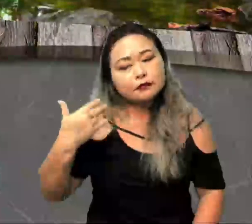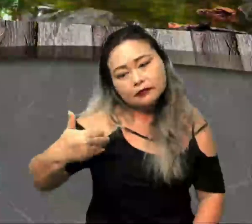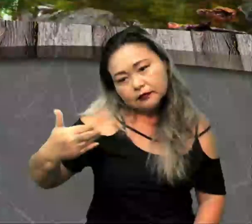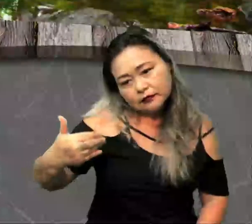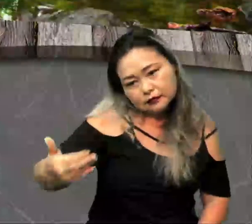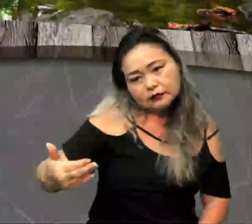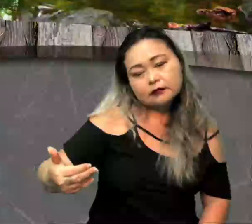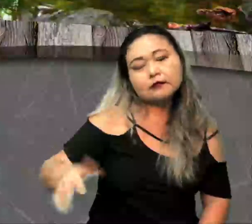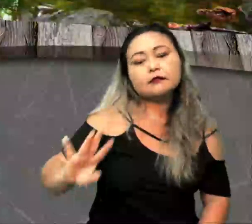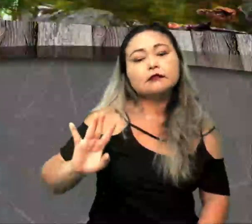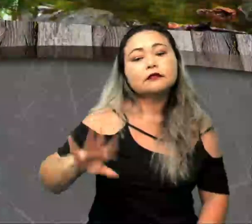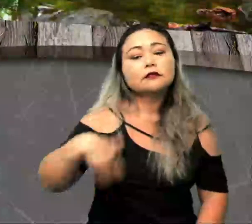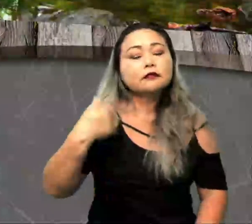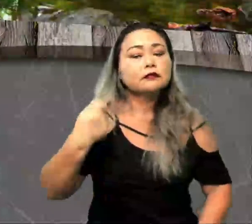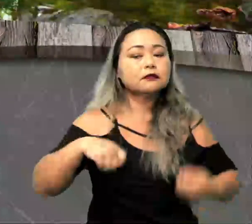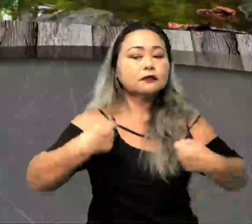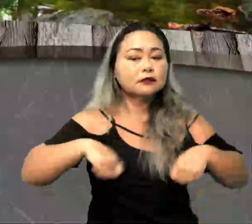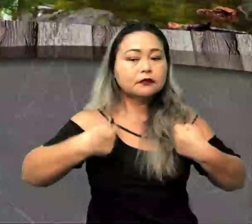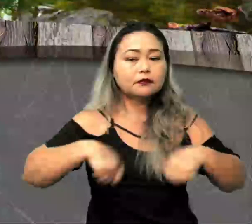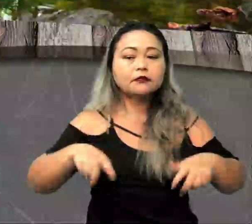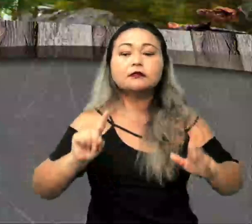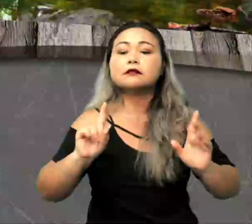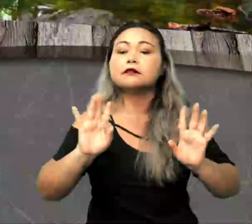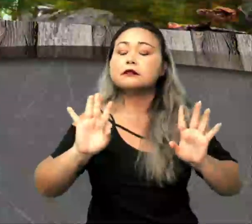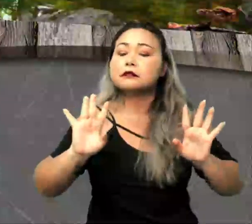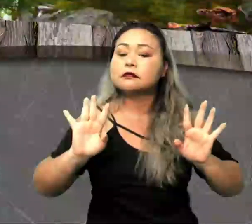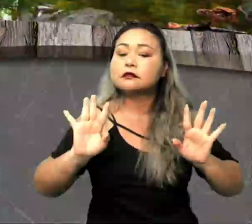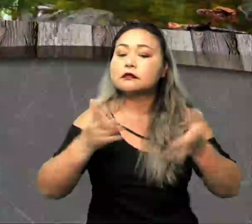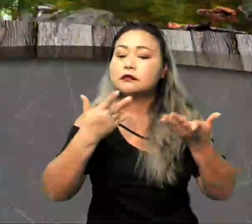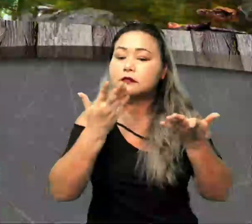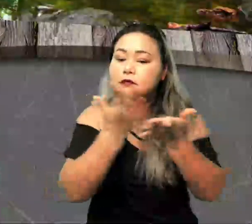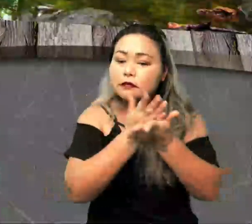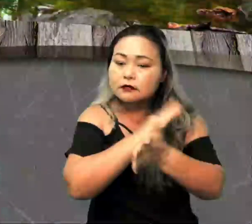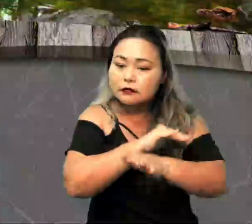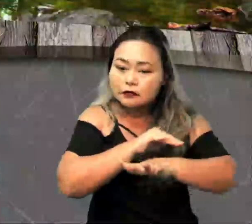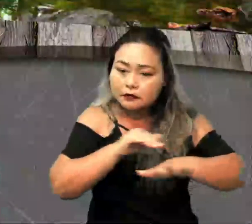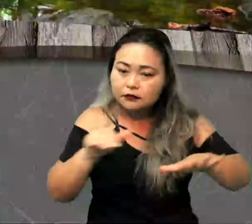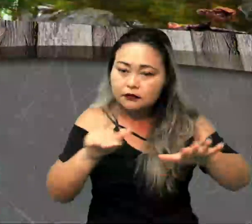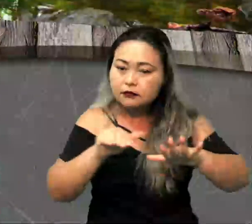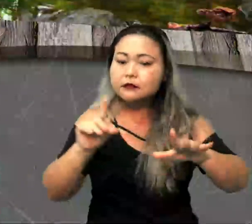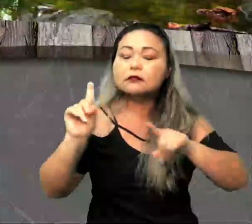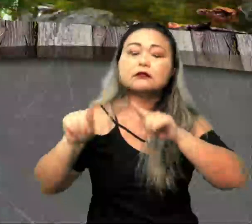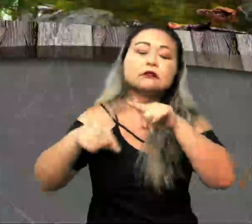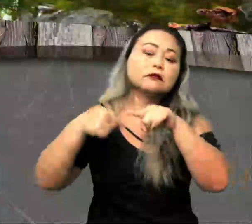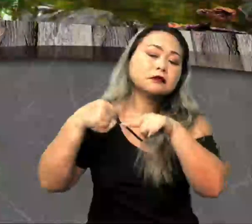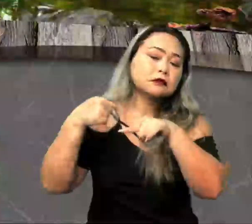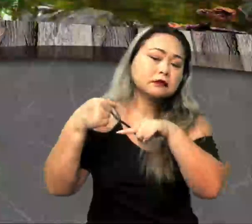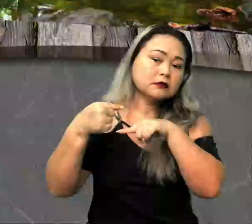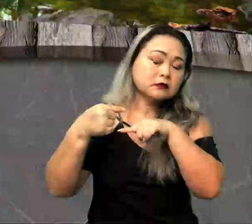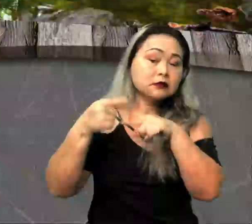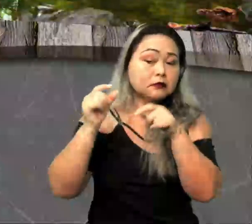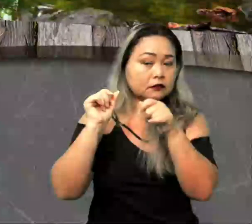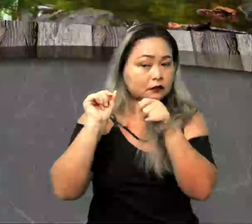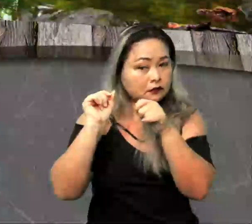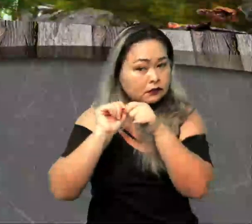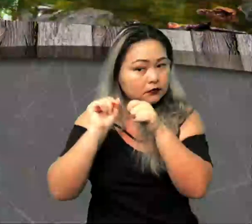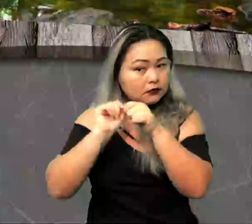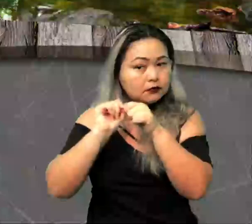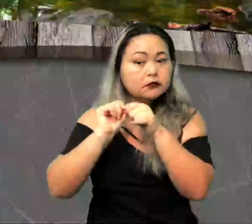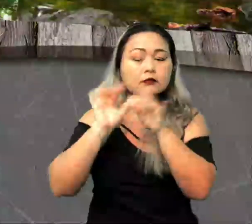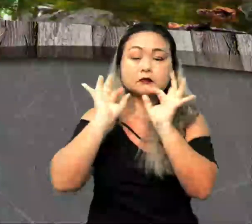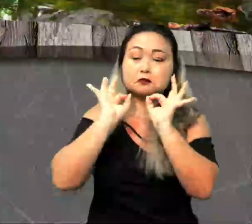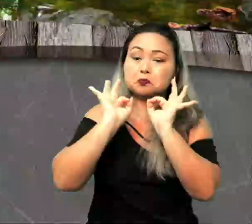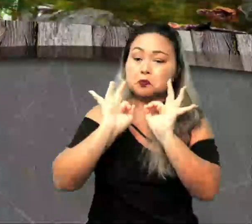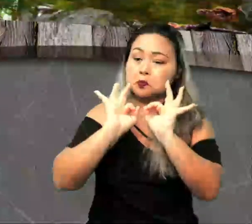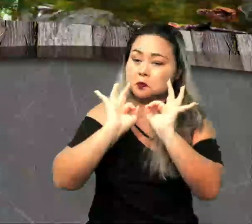esse percurso precisam ser sanadas para a gente conseguir fazer aí uma excelente